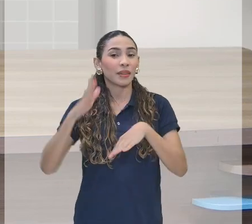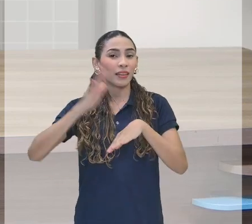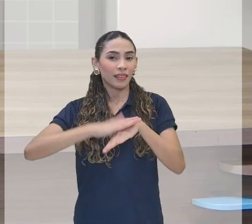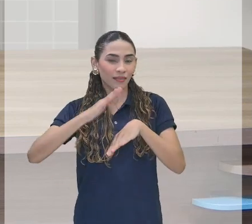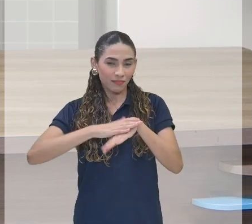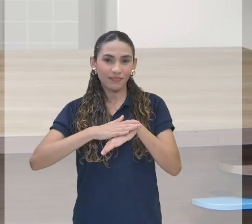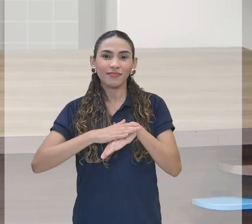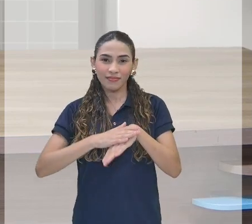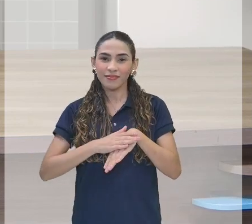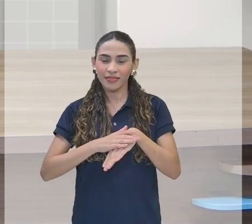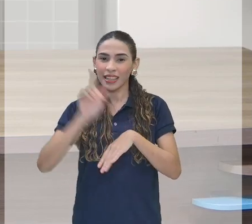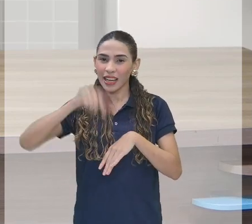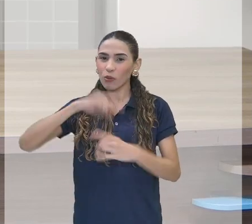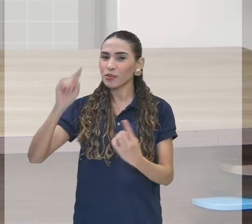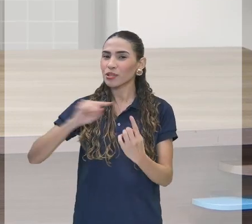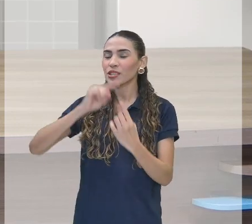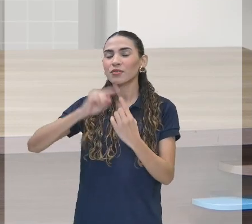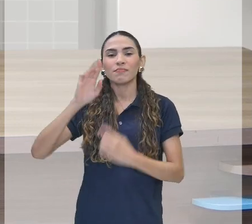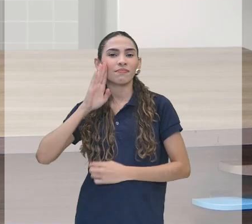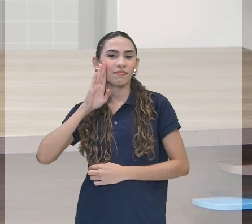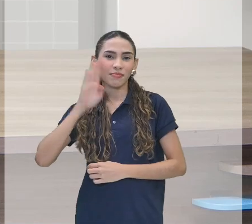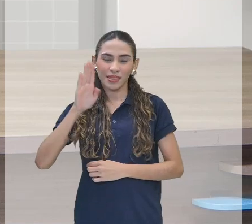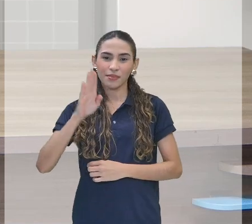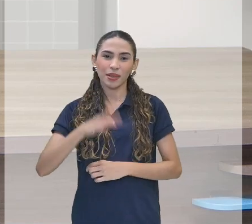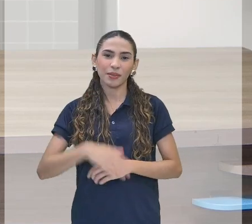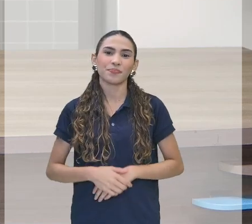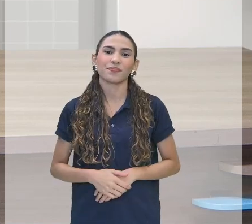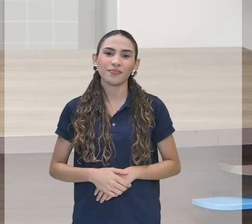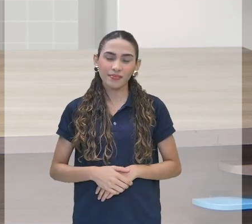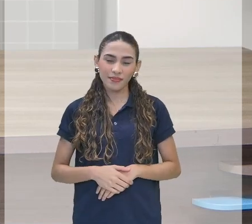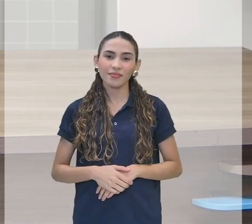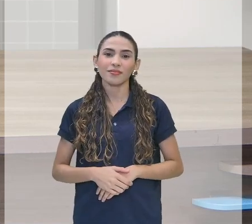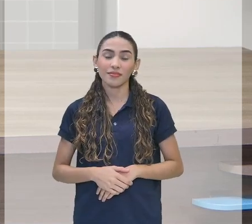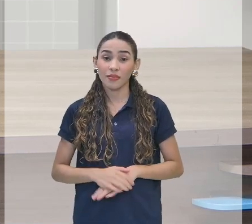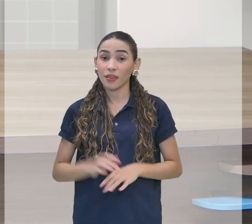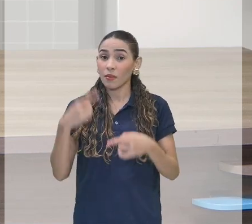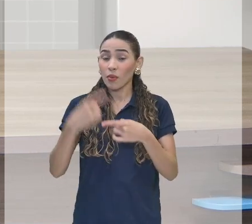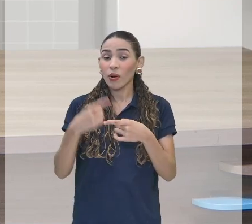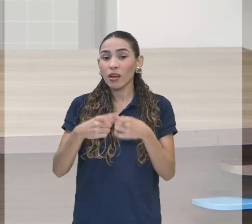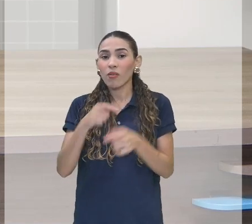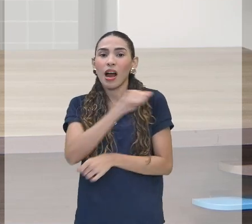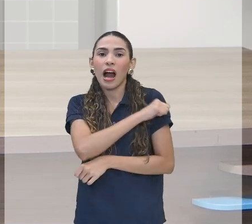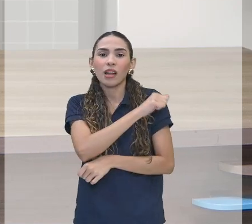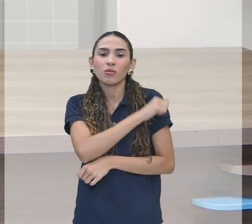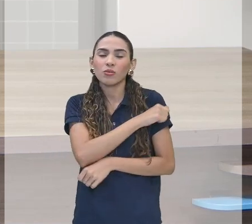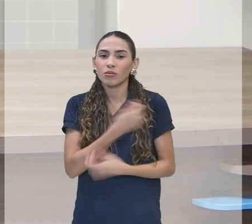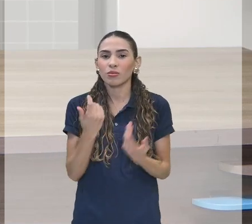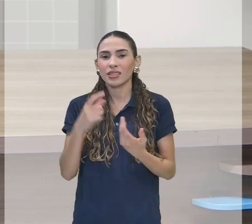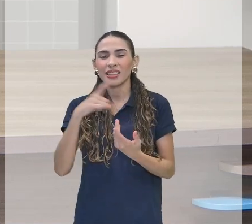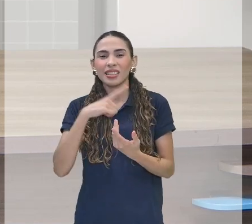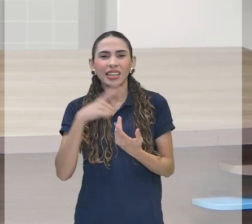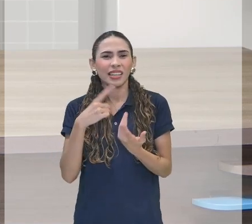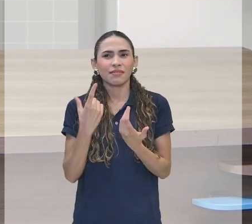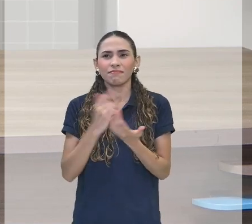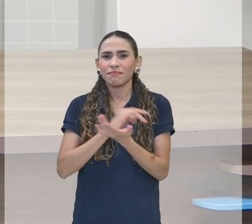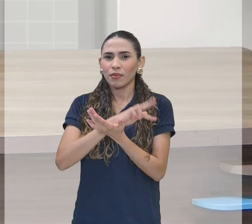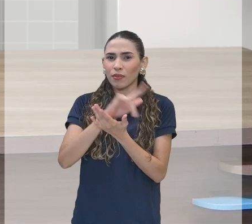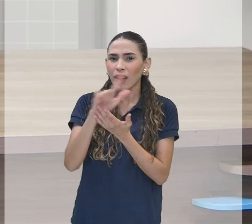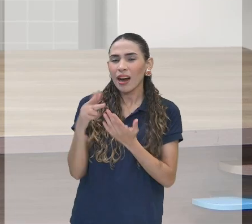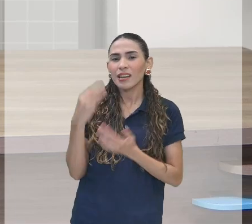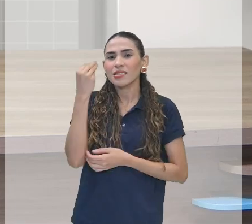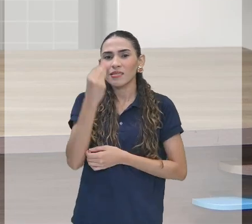isso, que é esse, né, o nosso grande desafio de hoje na atualidade, porque os estudantes eles estão cercados de conteúdo,